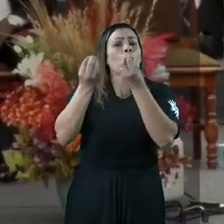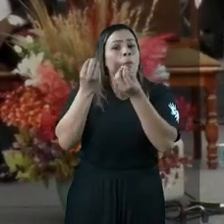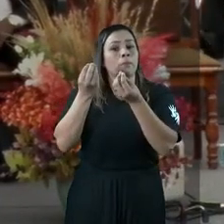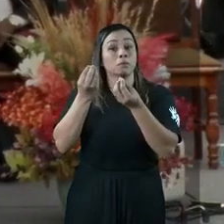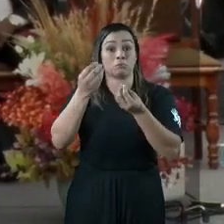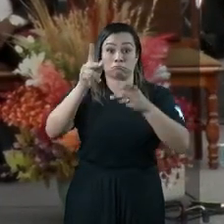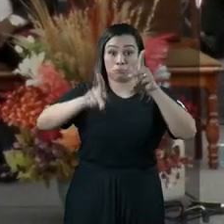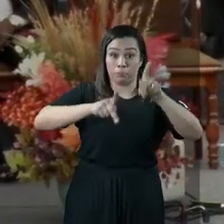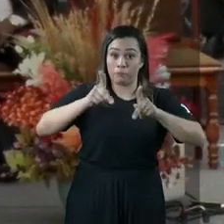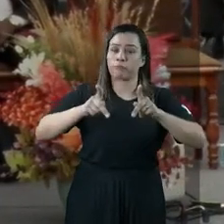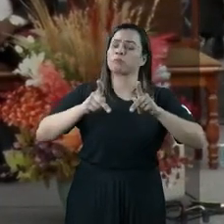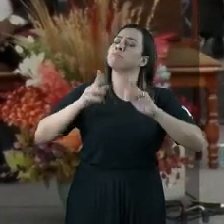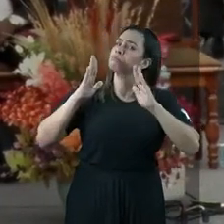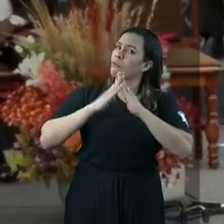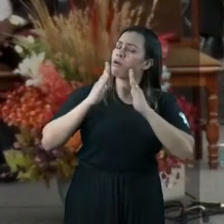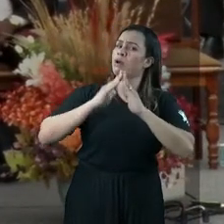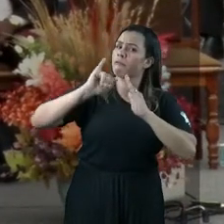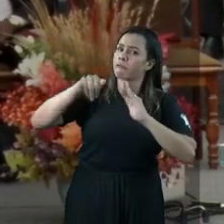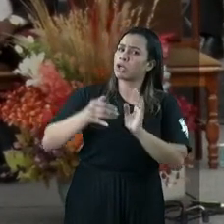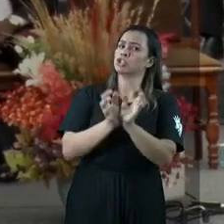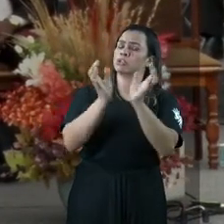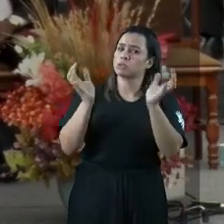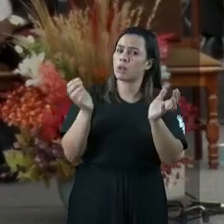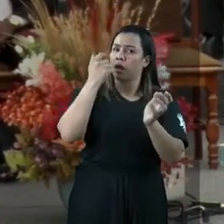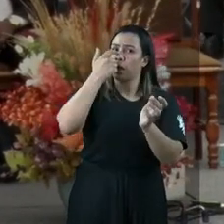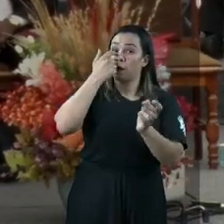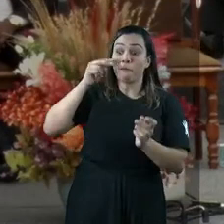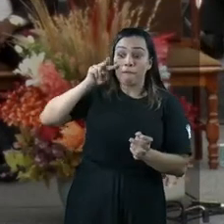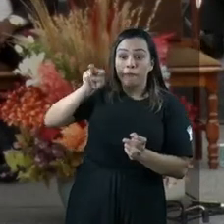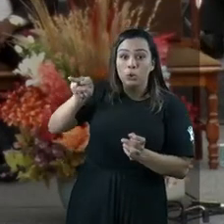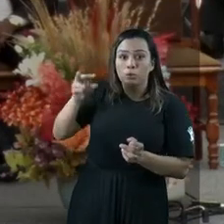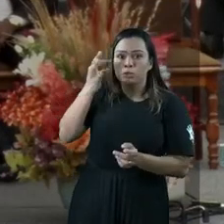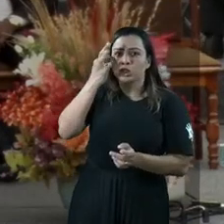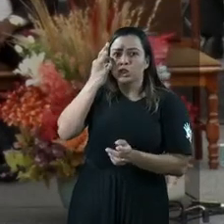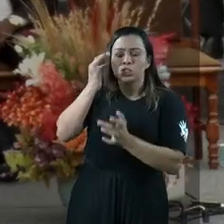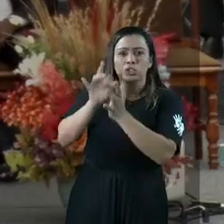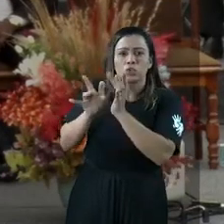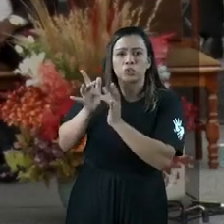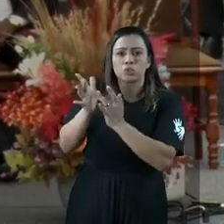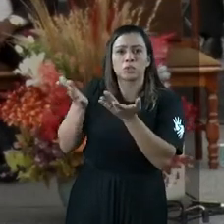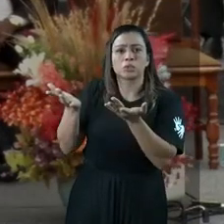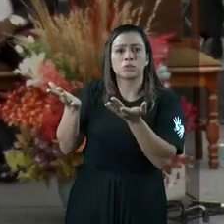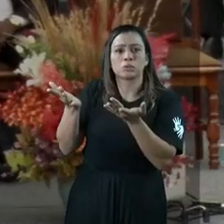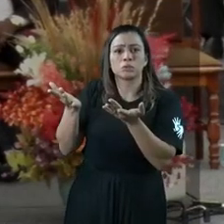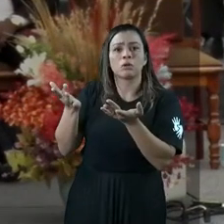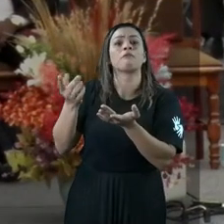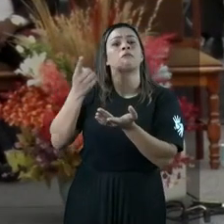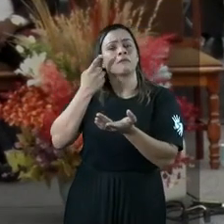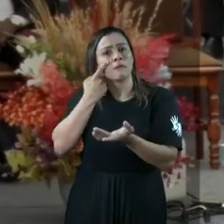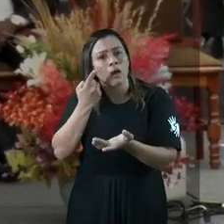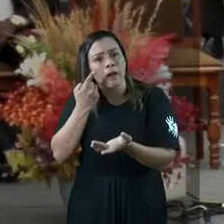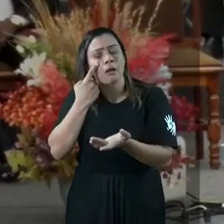Jerusalém, vive em Jerusalém, desfruta de Jerusalém, dorme e acorda em Jerusalém, vê o Rei da